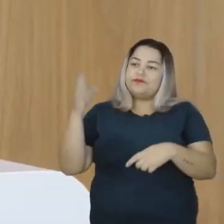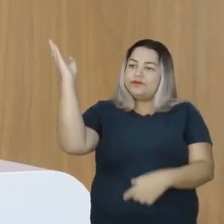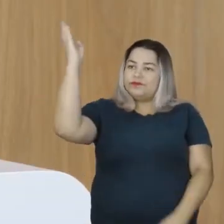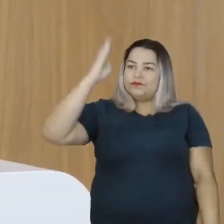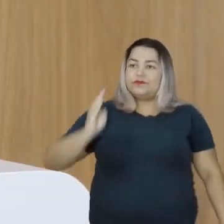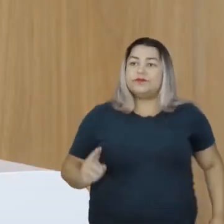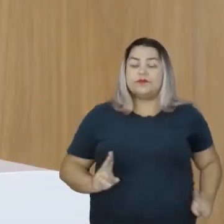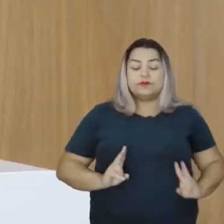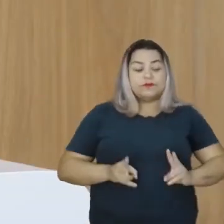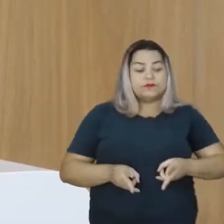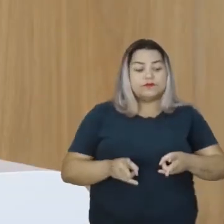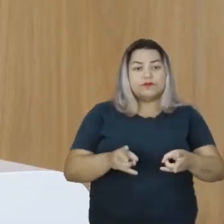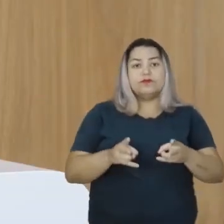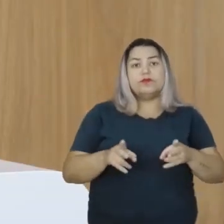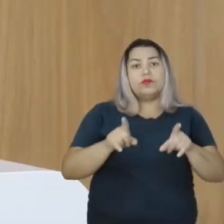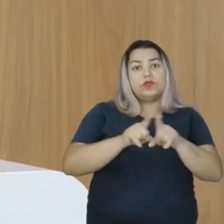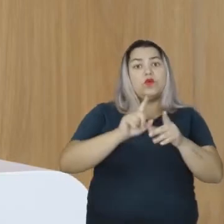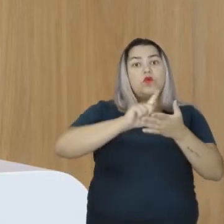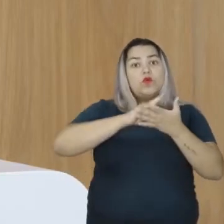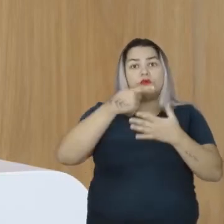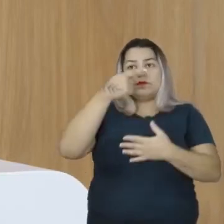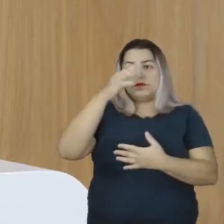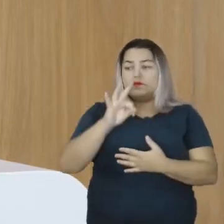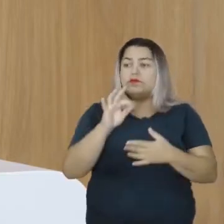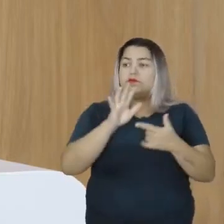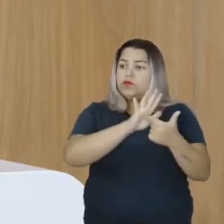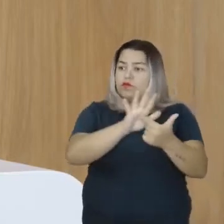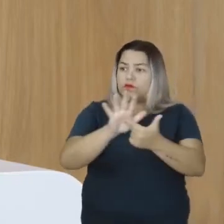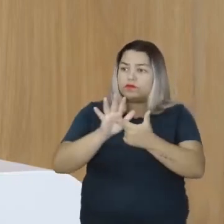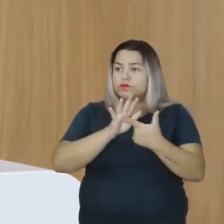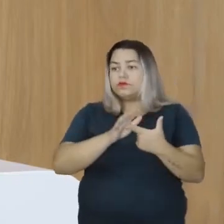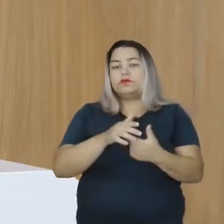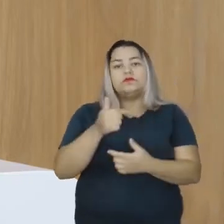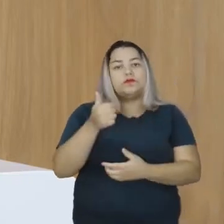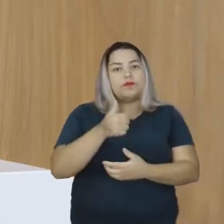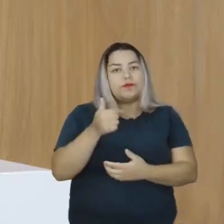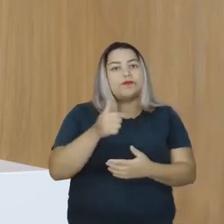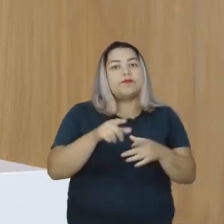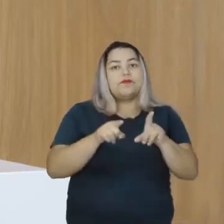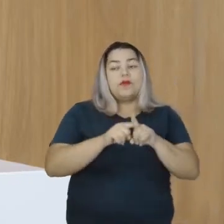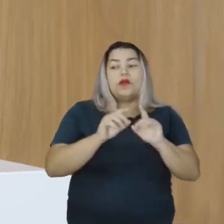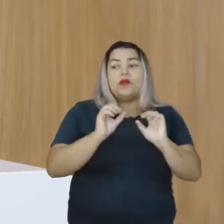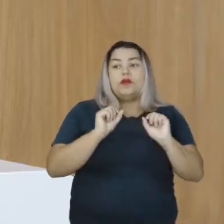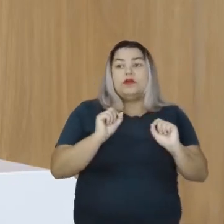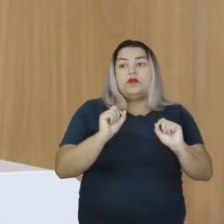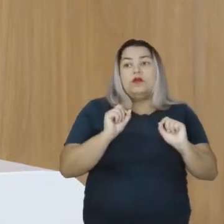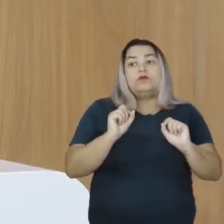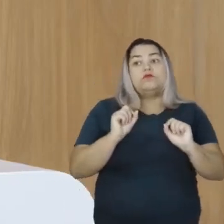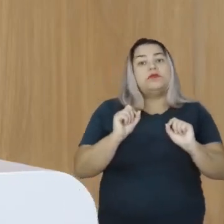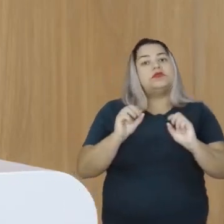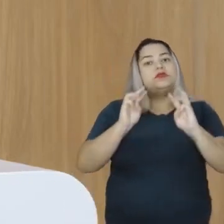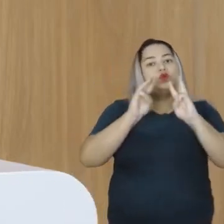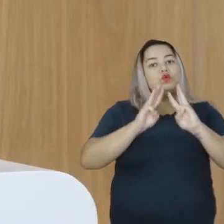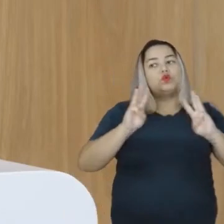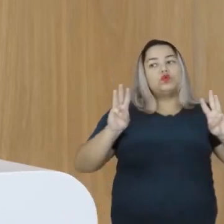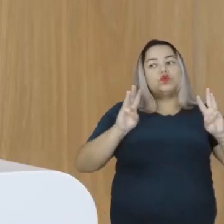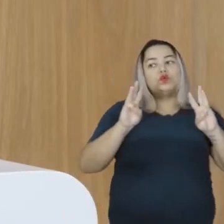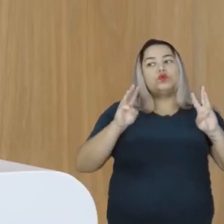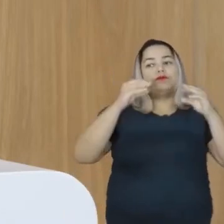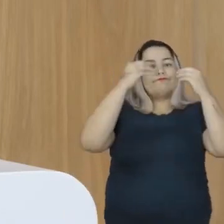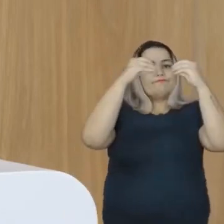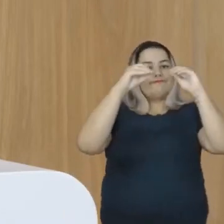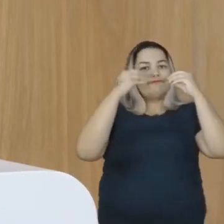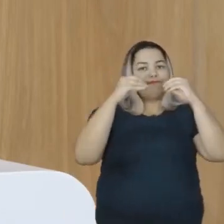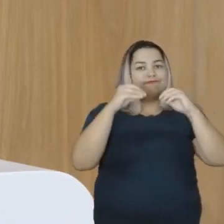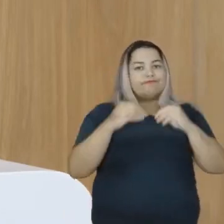Vamos seguindo aqui no Jornal PT Brasil. Eu quero mostrar para vocês também uma segunda matéria que já